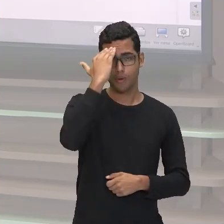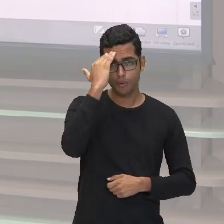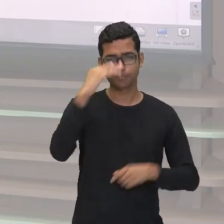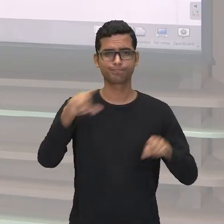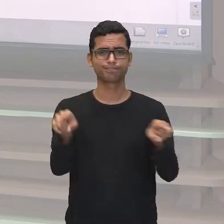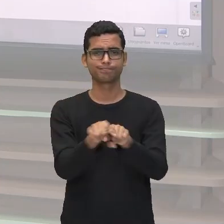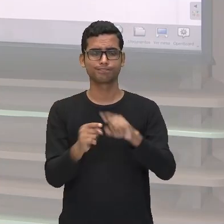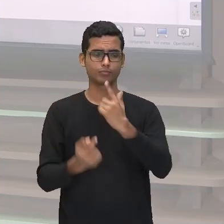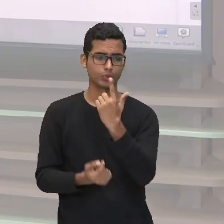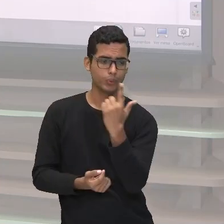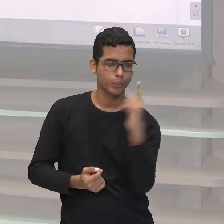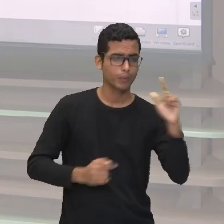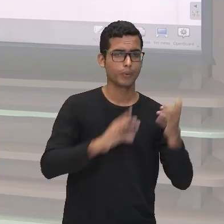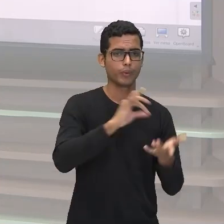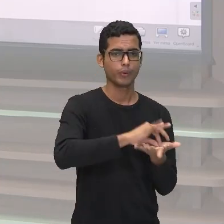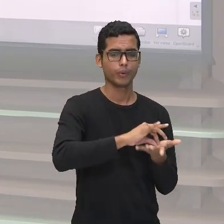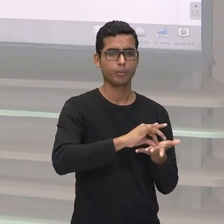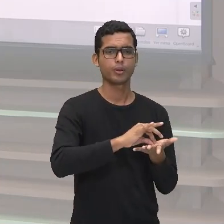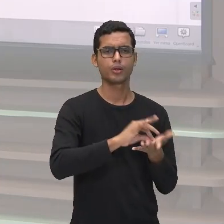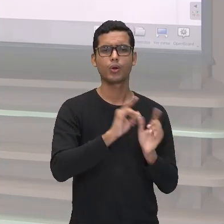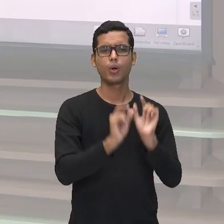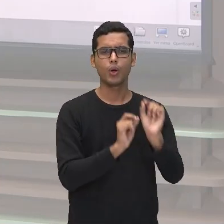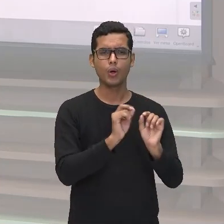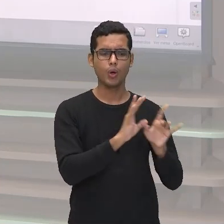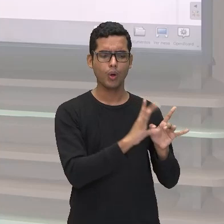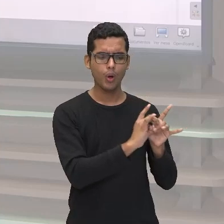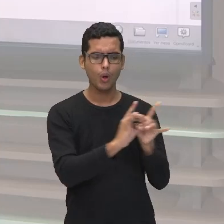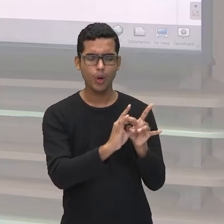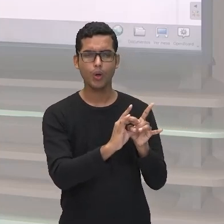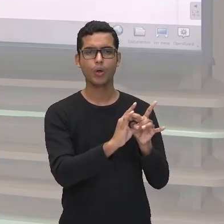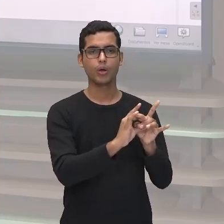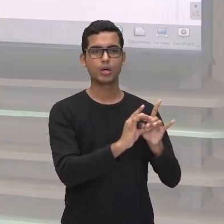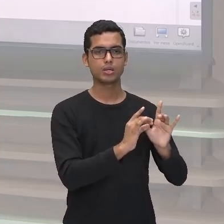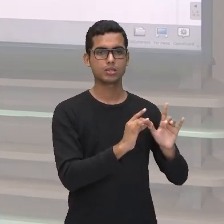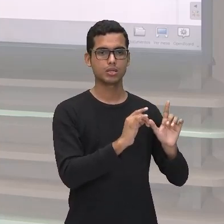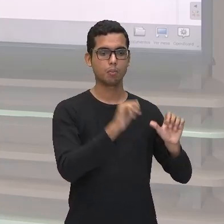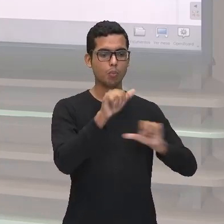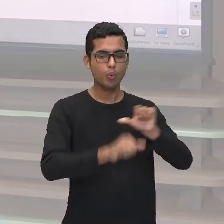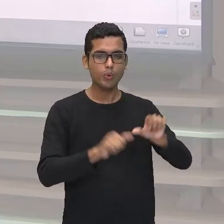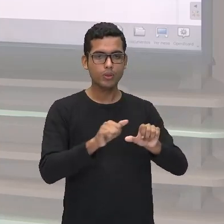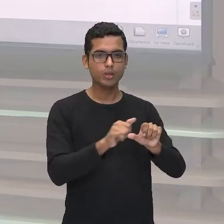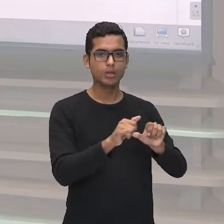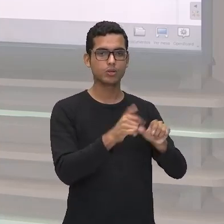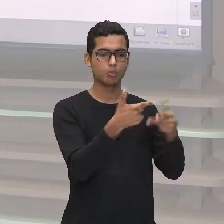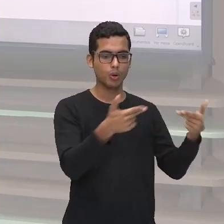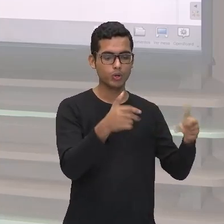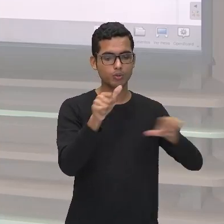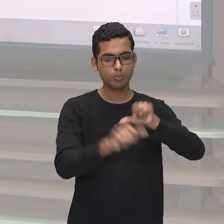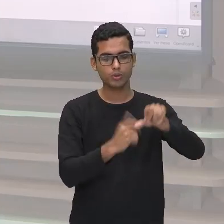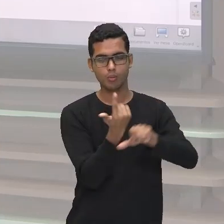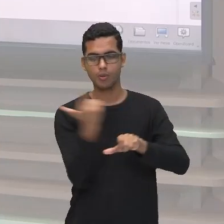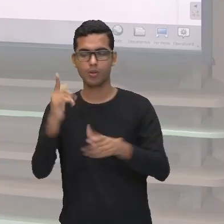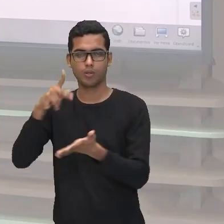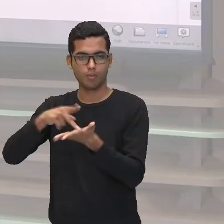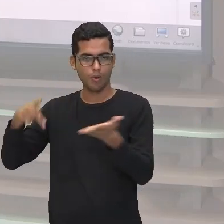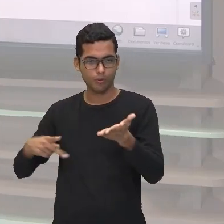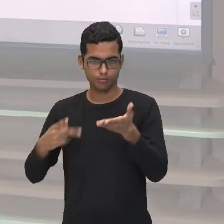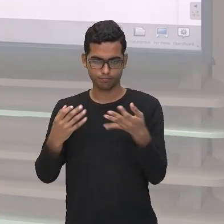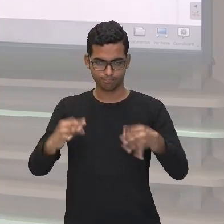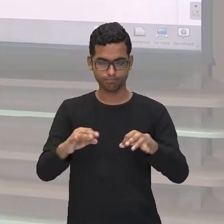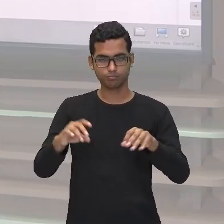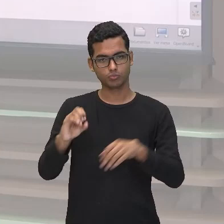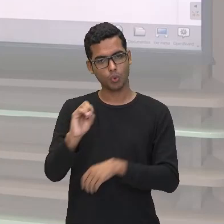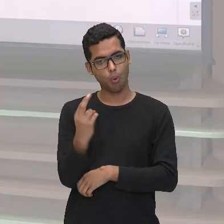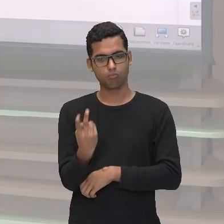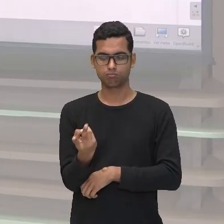outro transcender, né? Esse sentido que se transportam, certo? Os poemas são pássaros. Você viu que no sentido